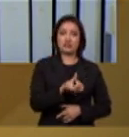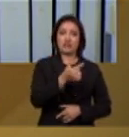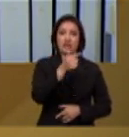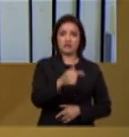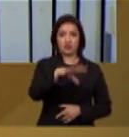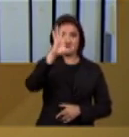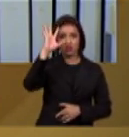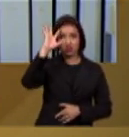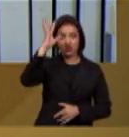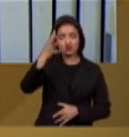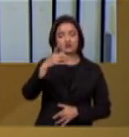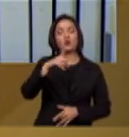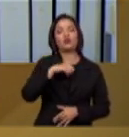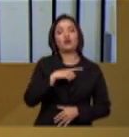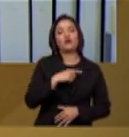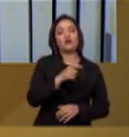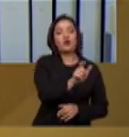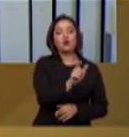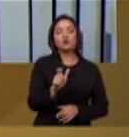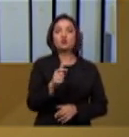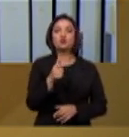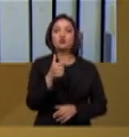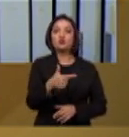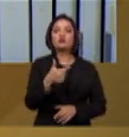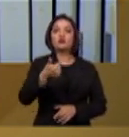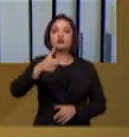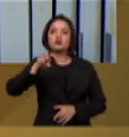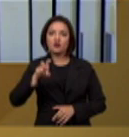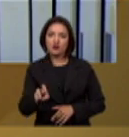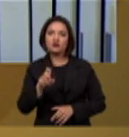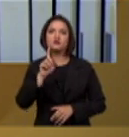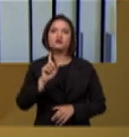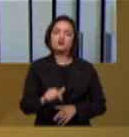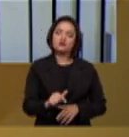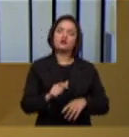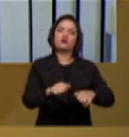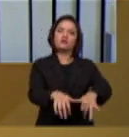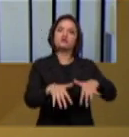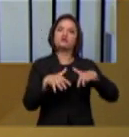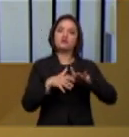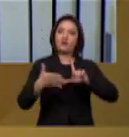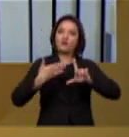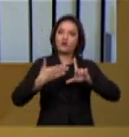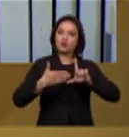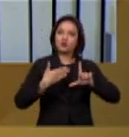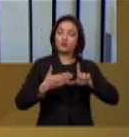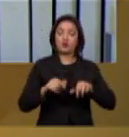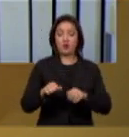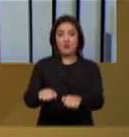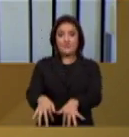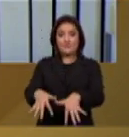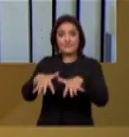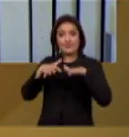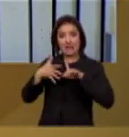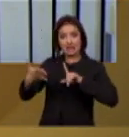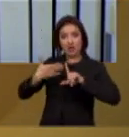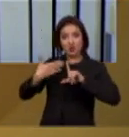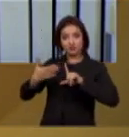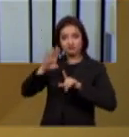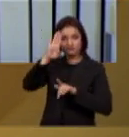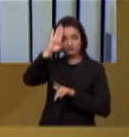267 decisões, 215 foram em sessões virtuais. Nas sessões plenárias por